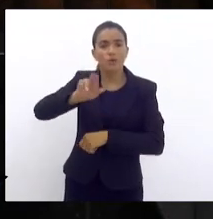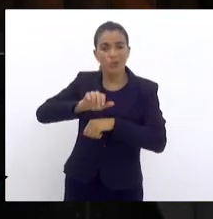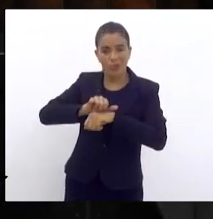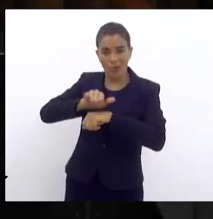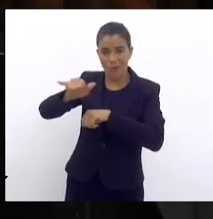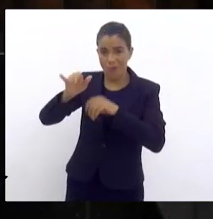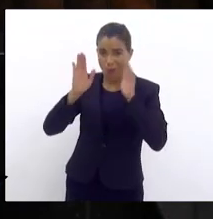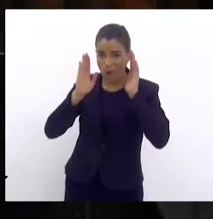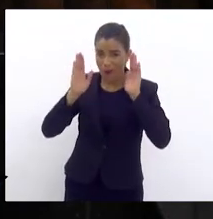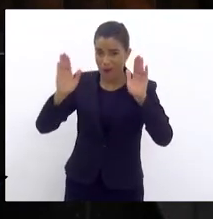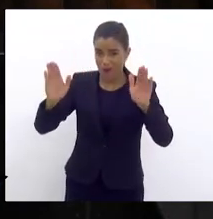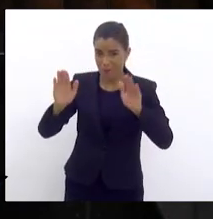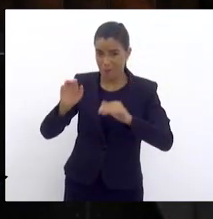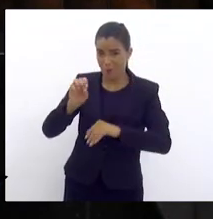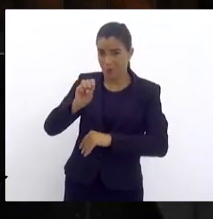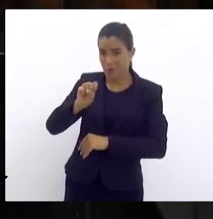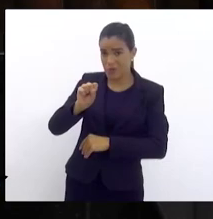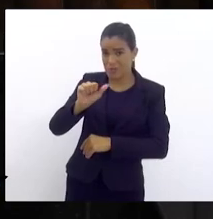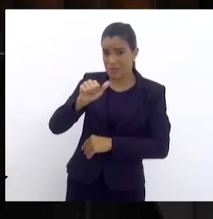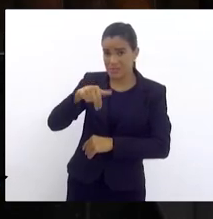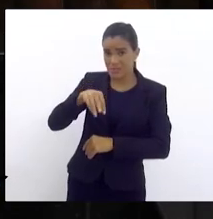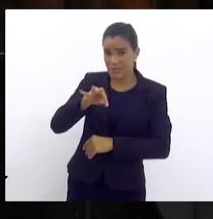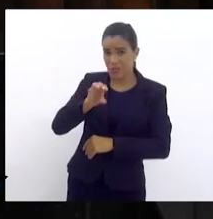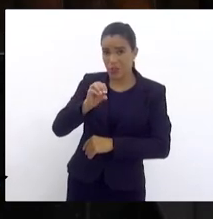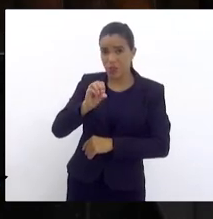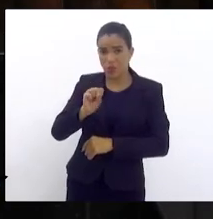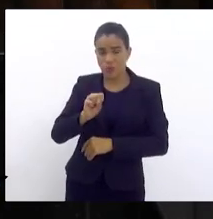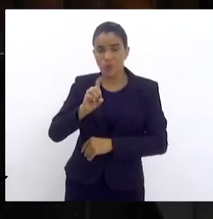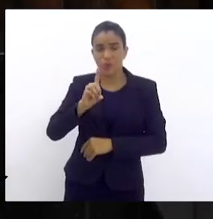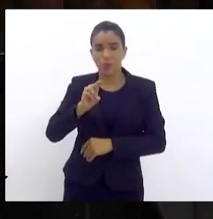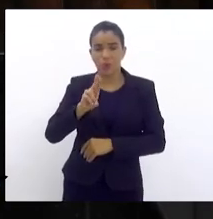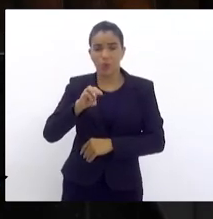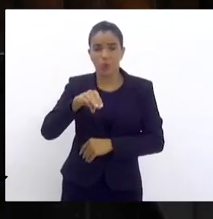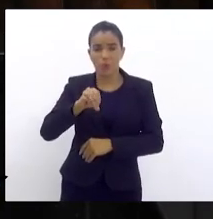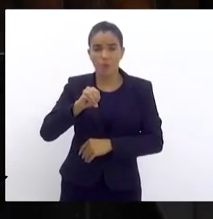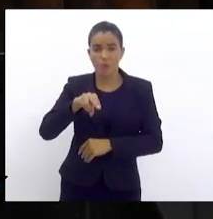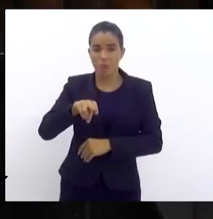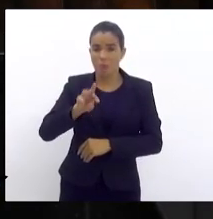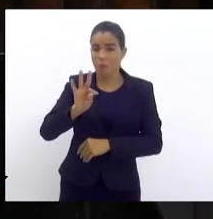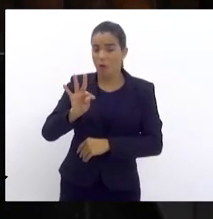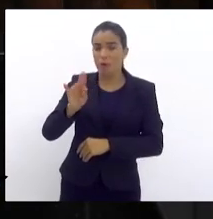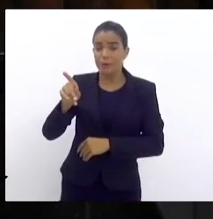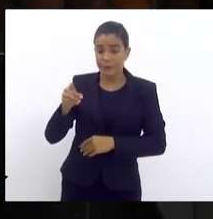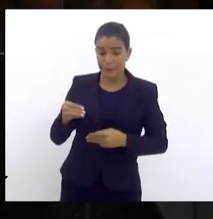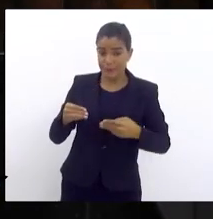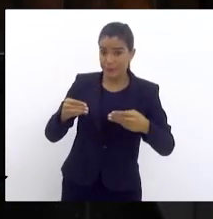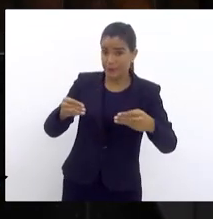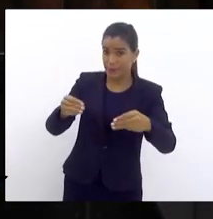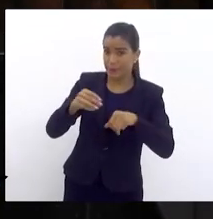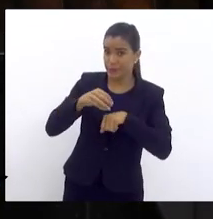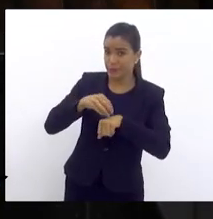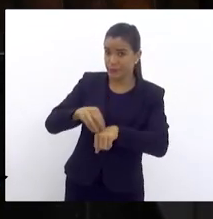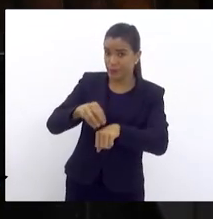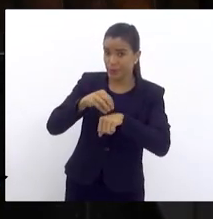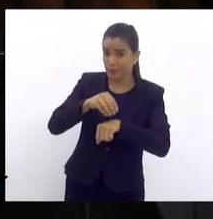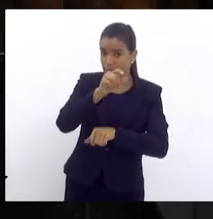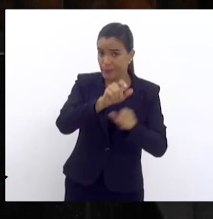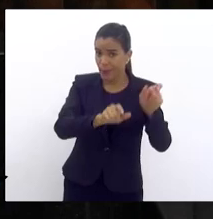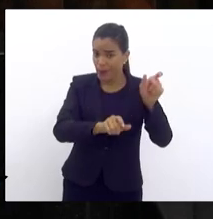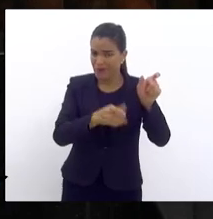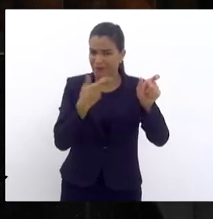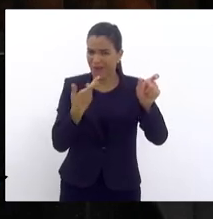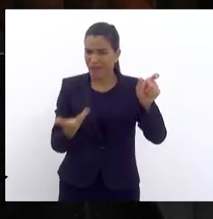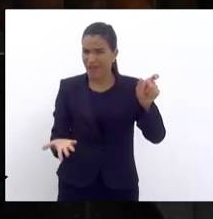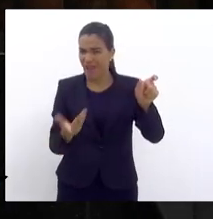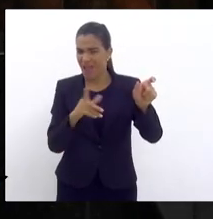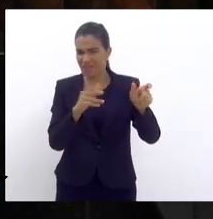Santos Dumont para 15 milhões e o seu Ministro dos Transportes dizer que não